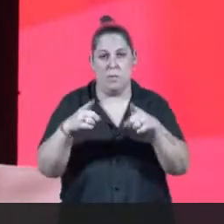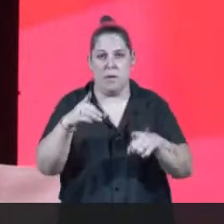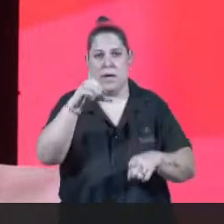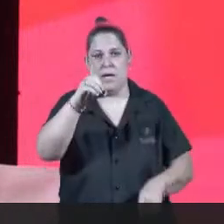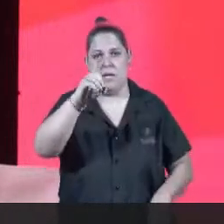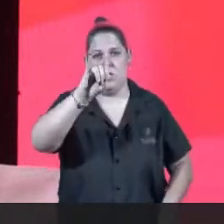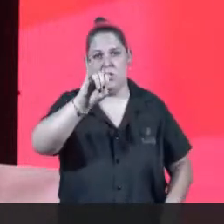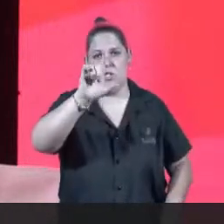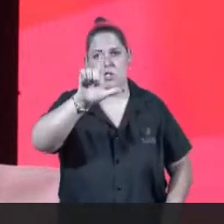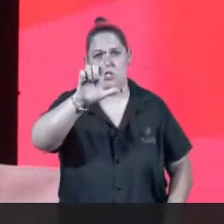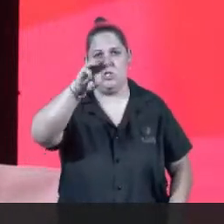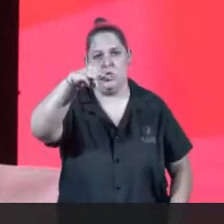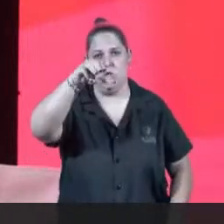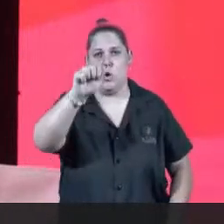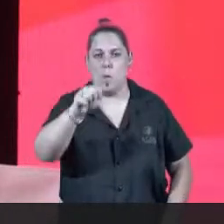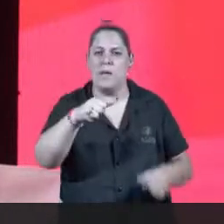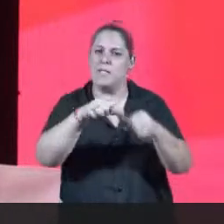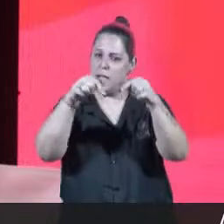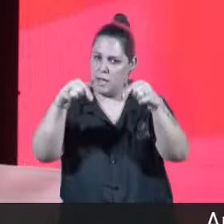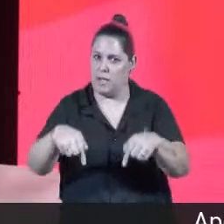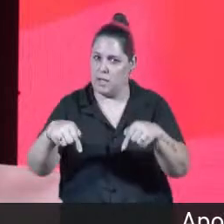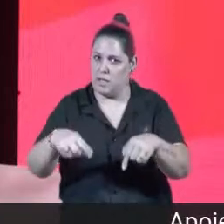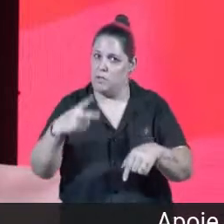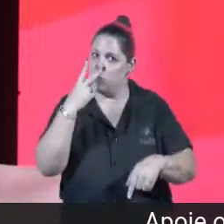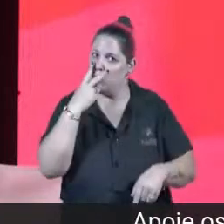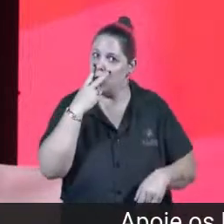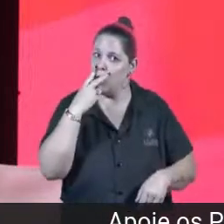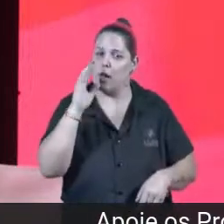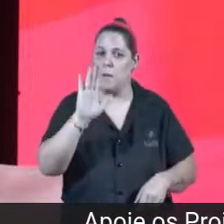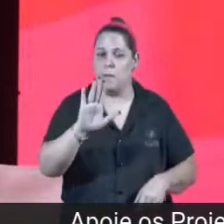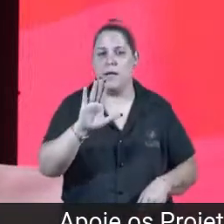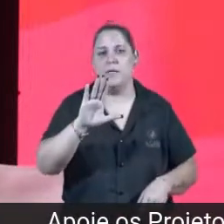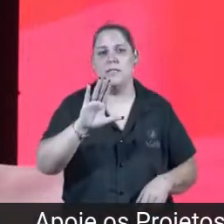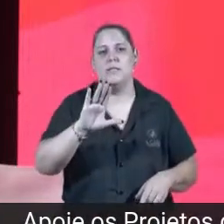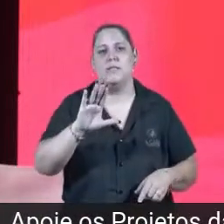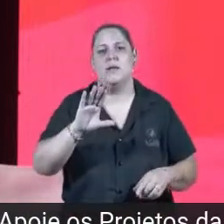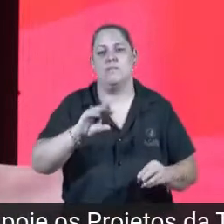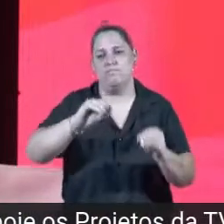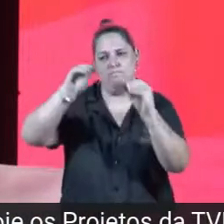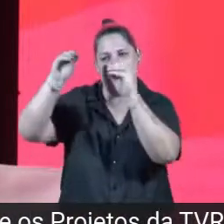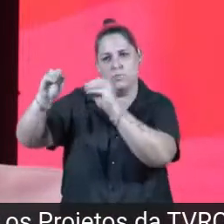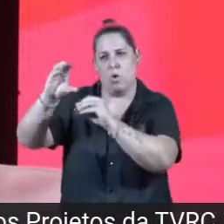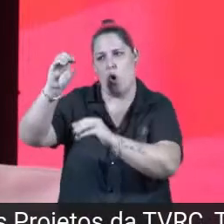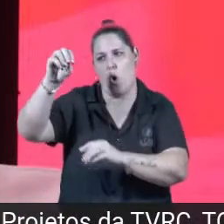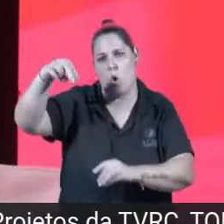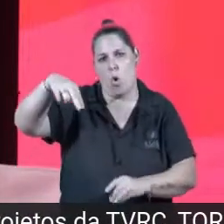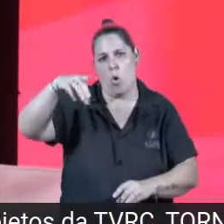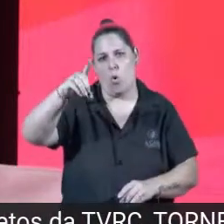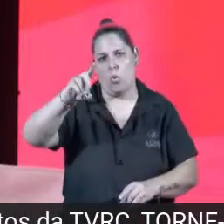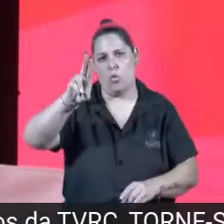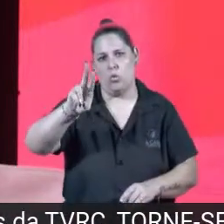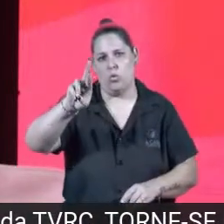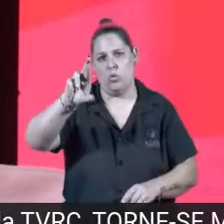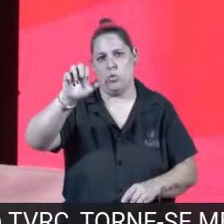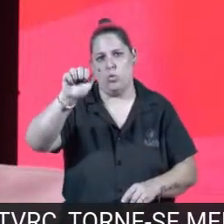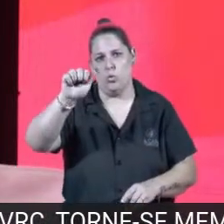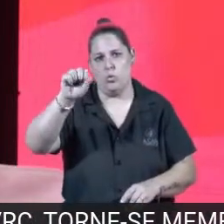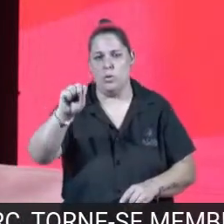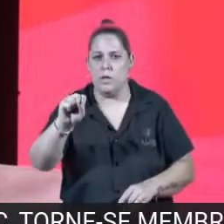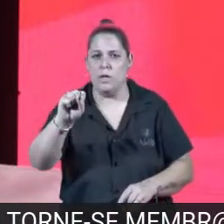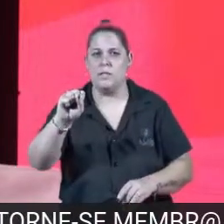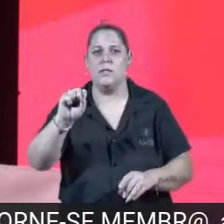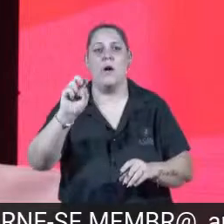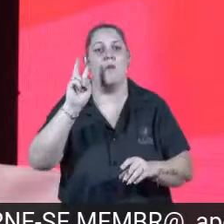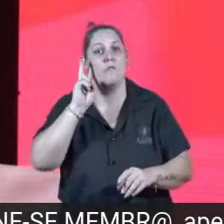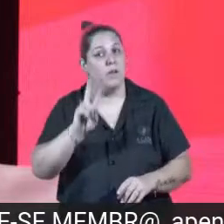Dilma, ela estaria aqui conosco, está em Honduras, mas vamos ver se até o final ela consegue entrar, e a gente está